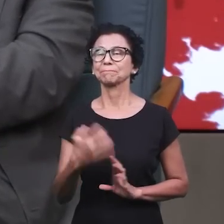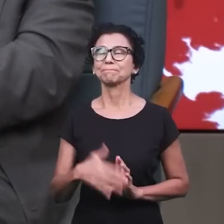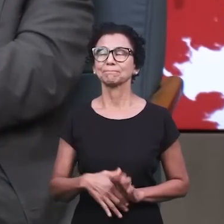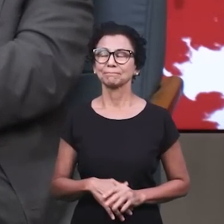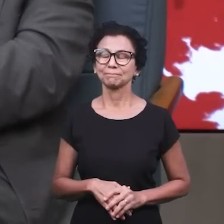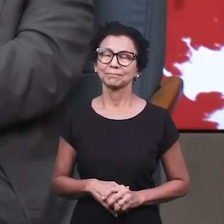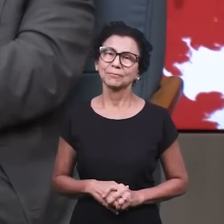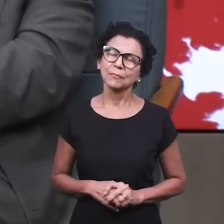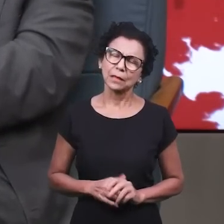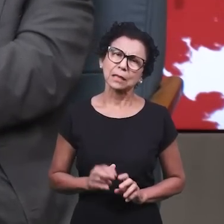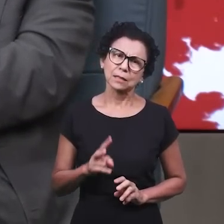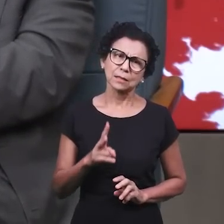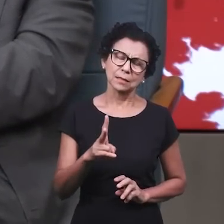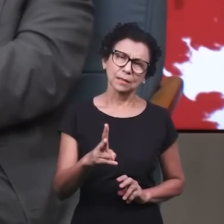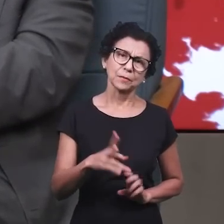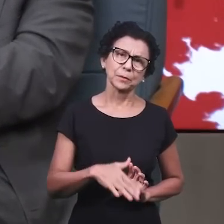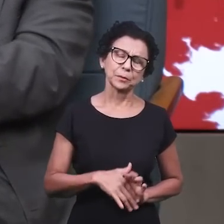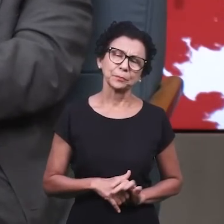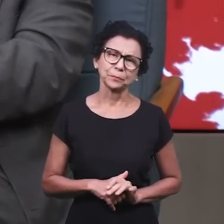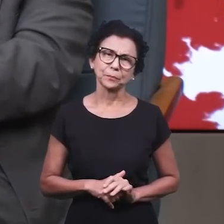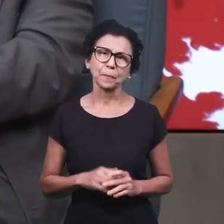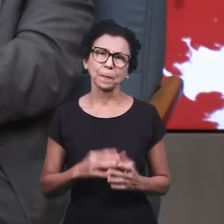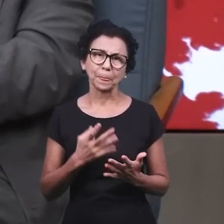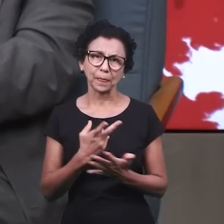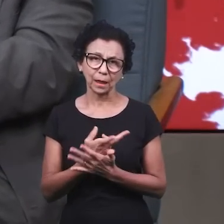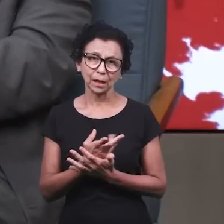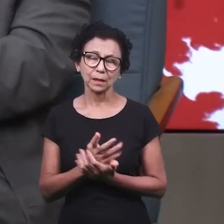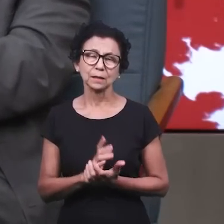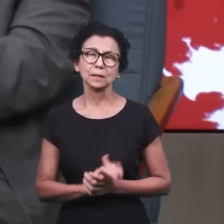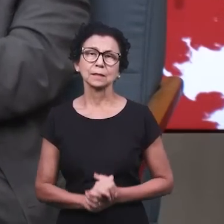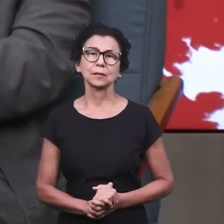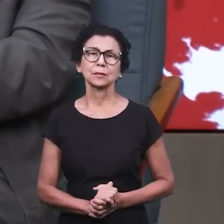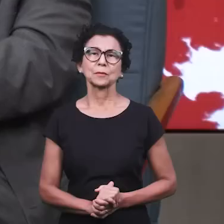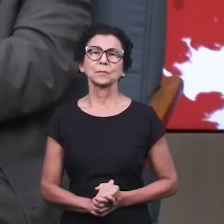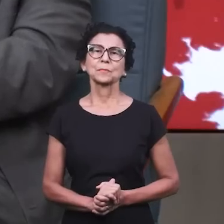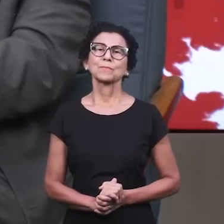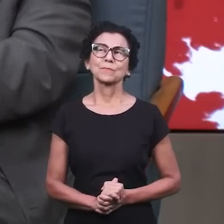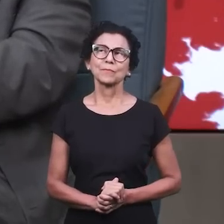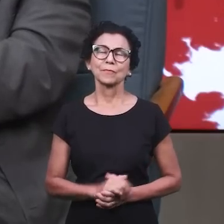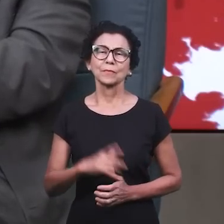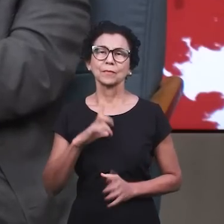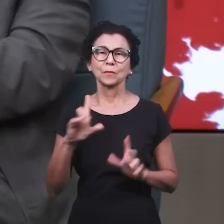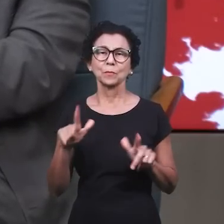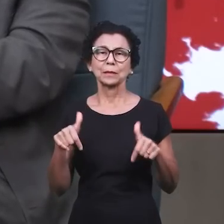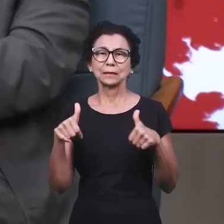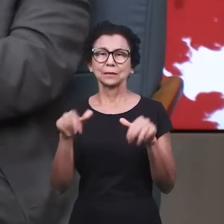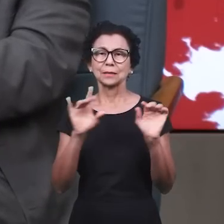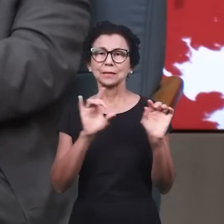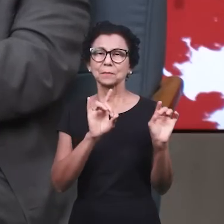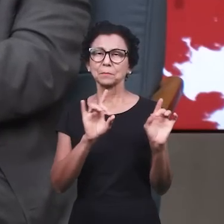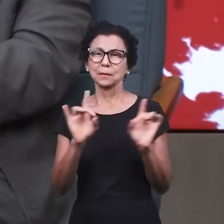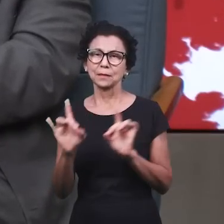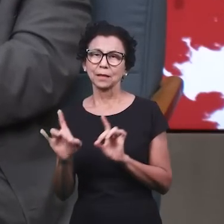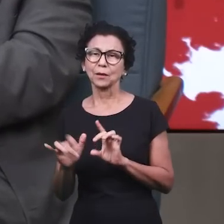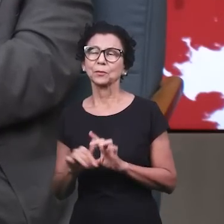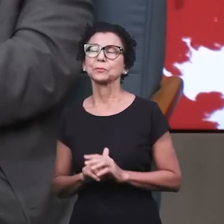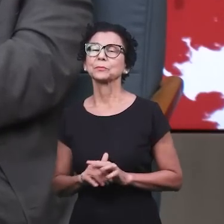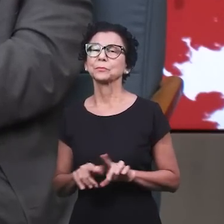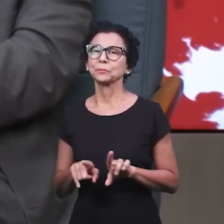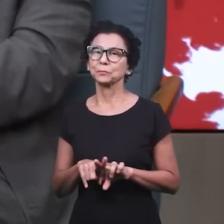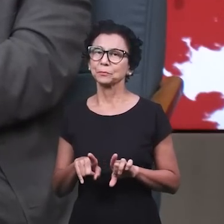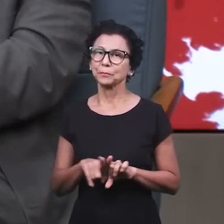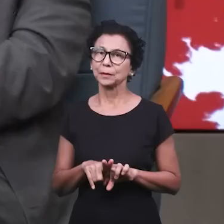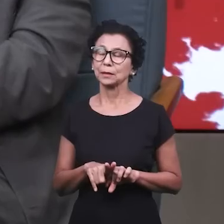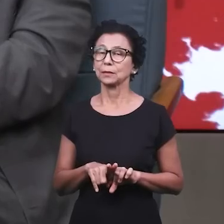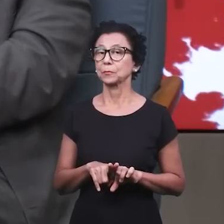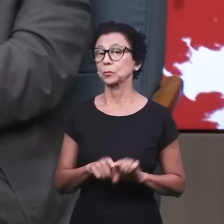sempre que isso acontece, algo especial está acontecendo. Porque